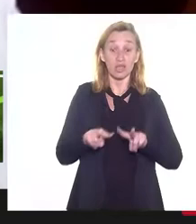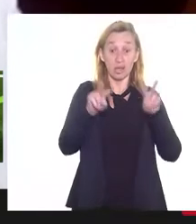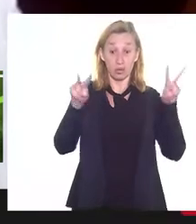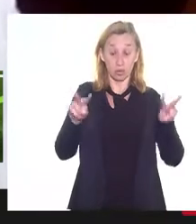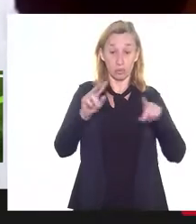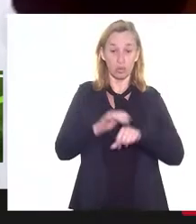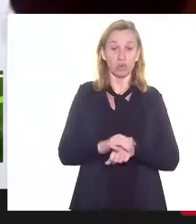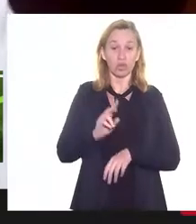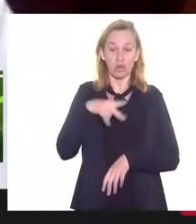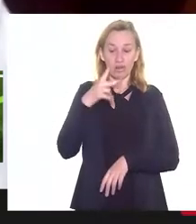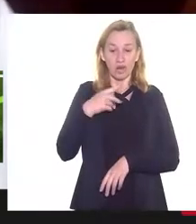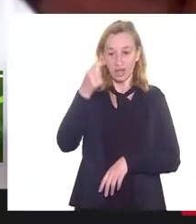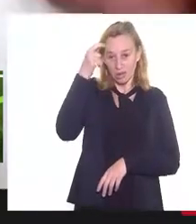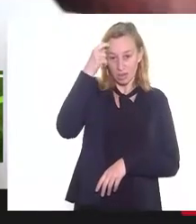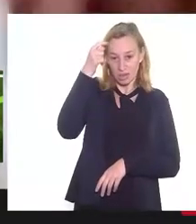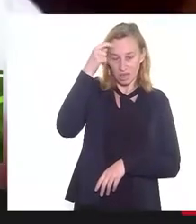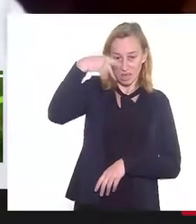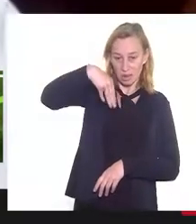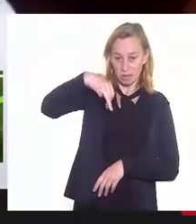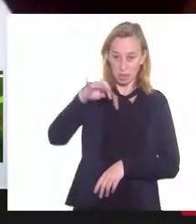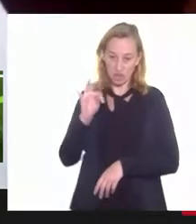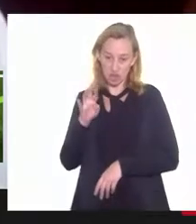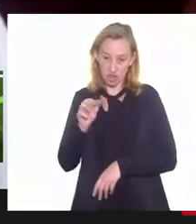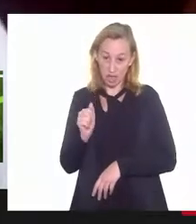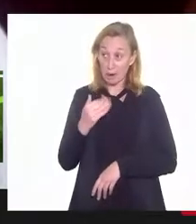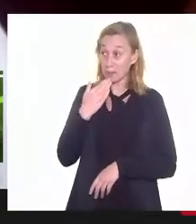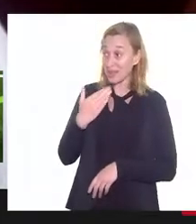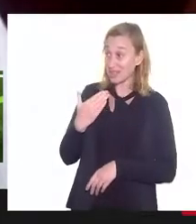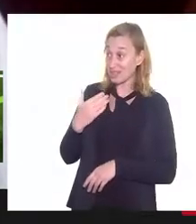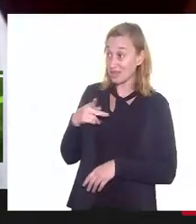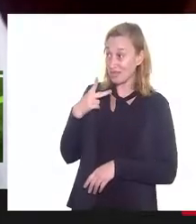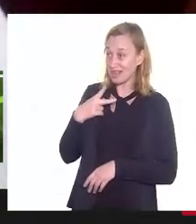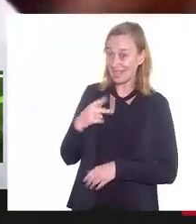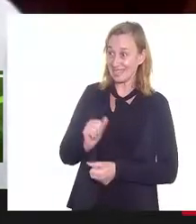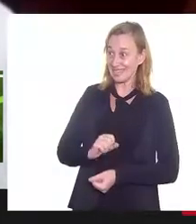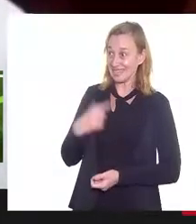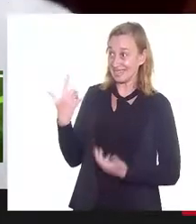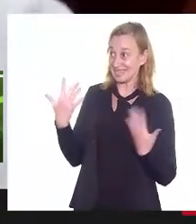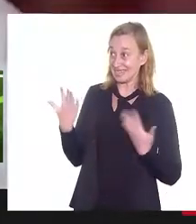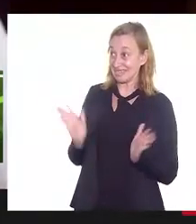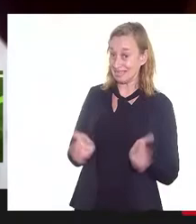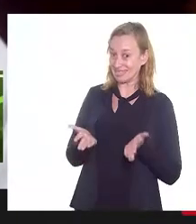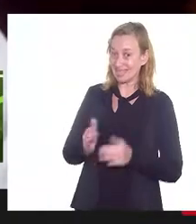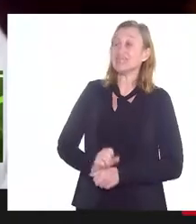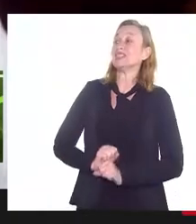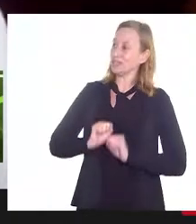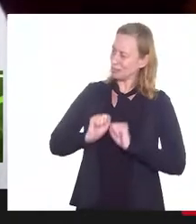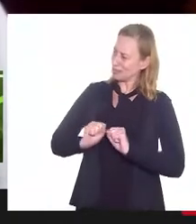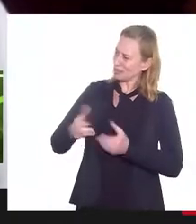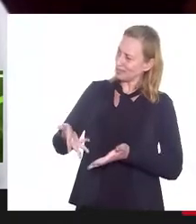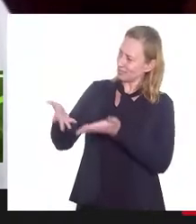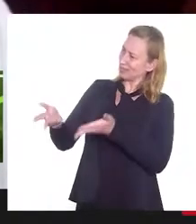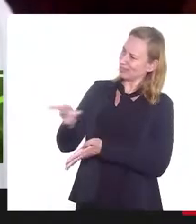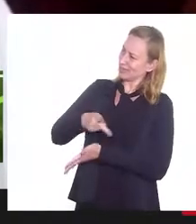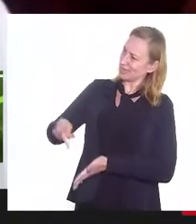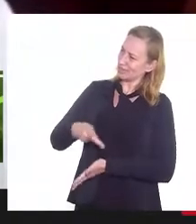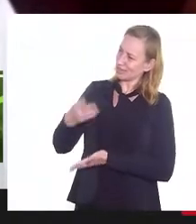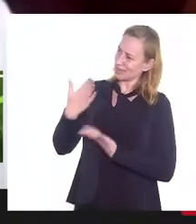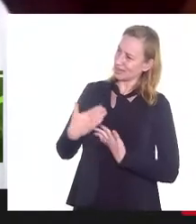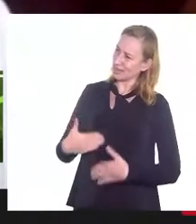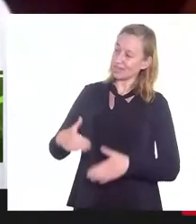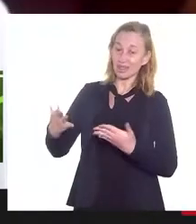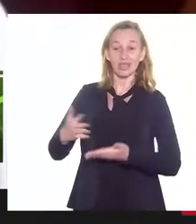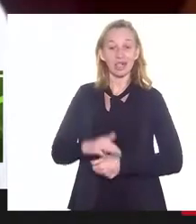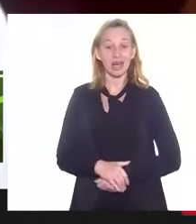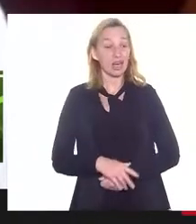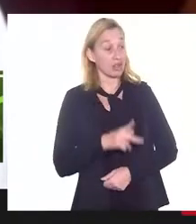da consciência mítica, ela me pediu a palavra. Falei, vai ser agora. Pois não, professora, fique à vontade. E ela disse para